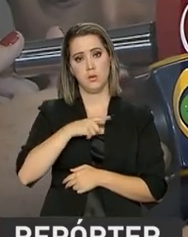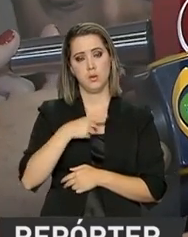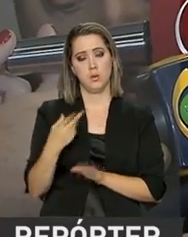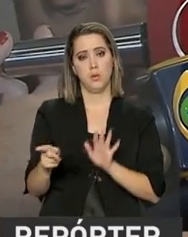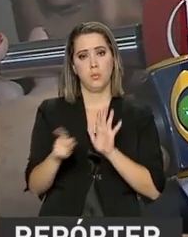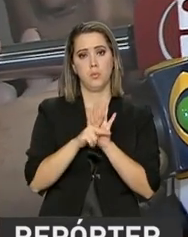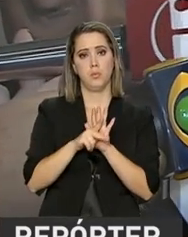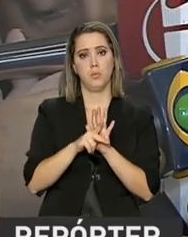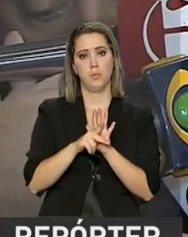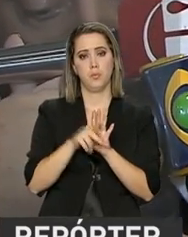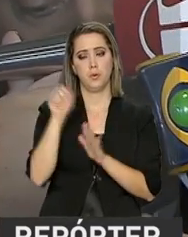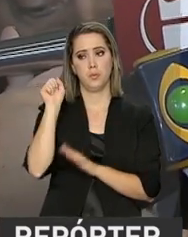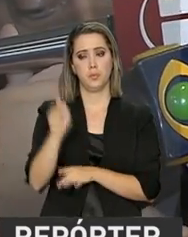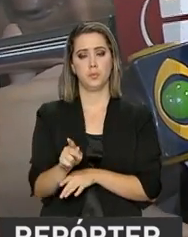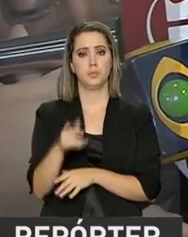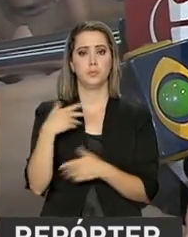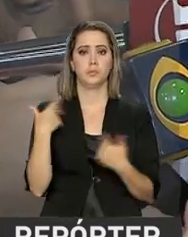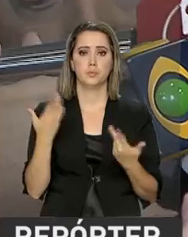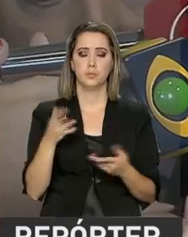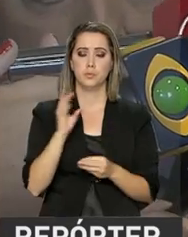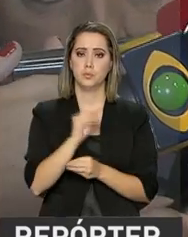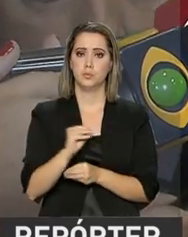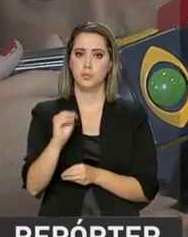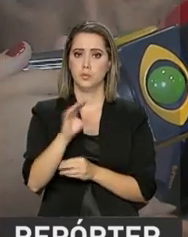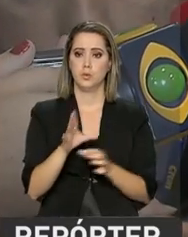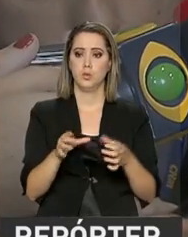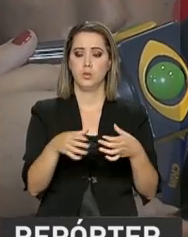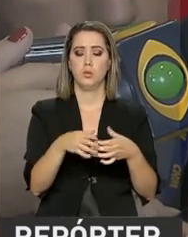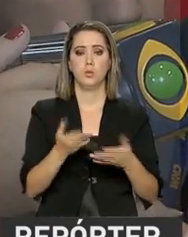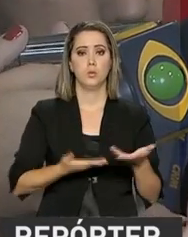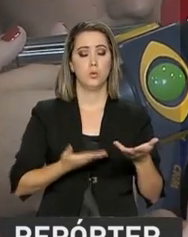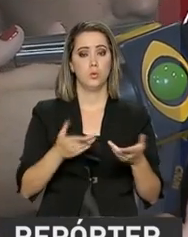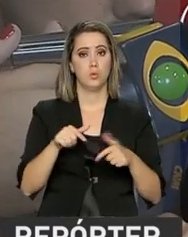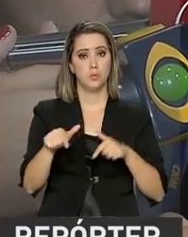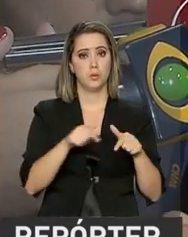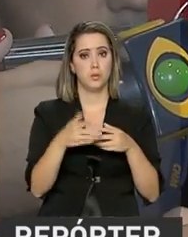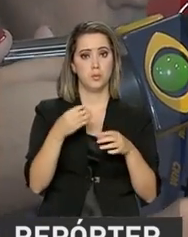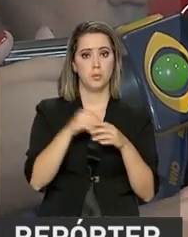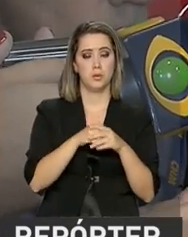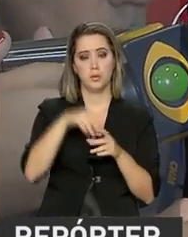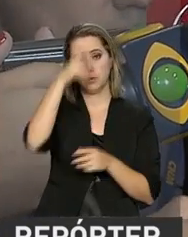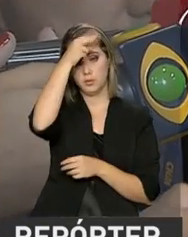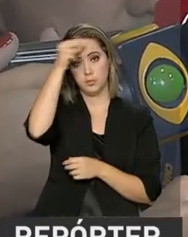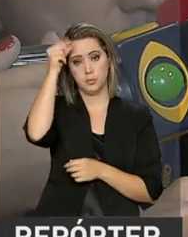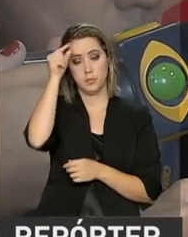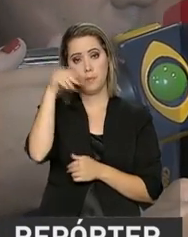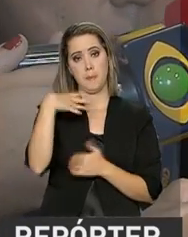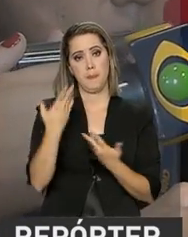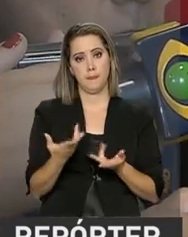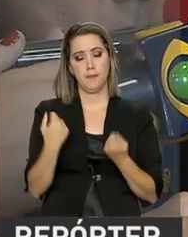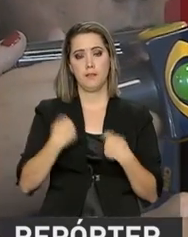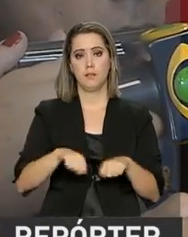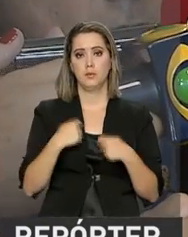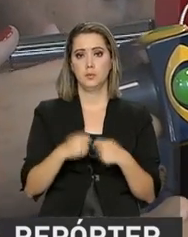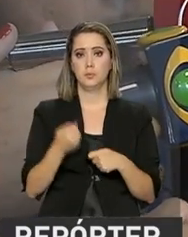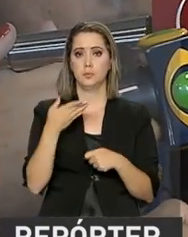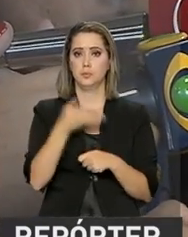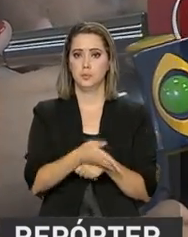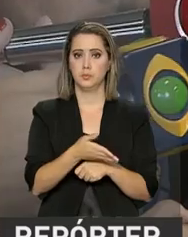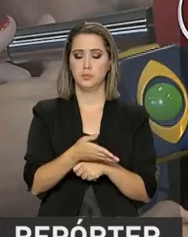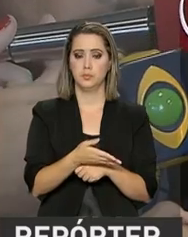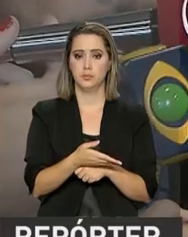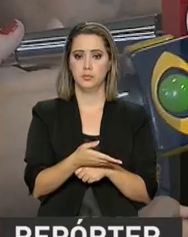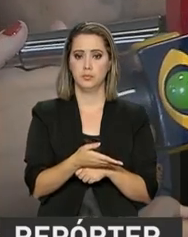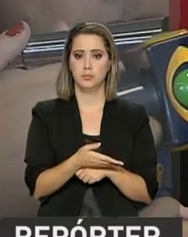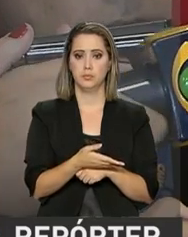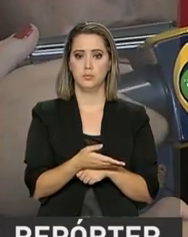de previdência municipal para atender os servidores públicos da prefeitura. E a prefeitura deve para